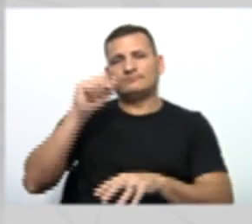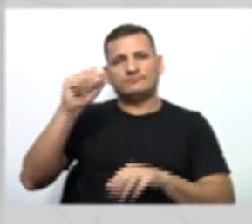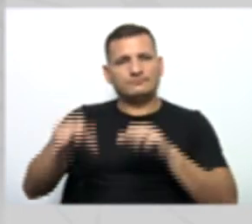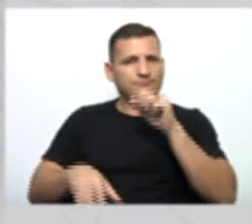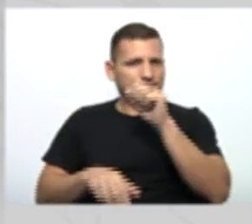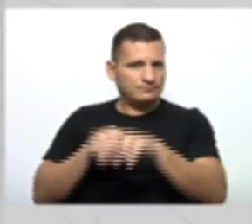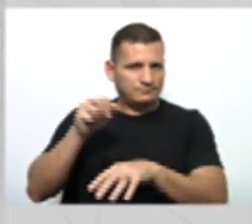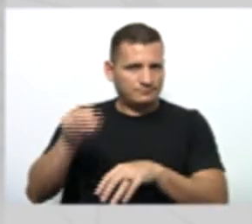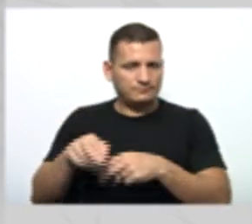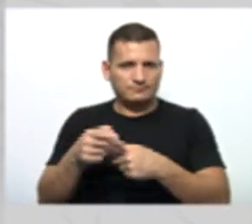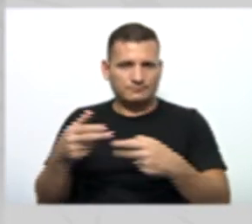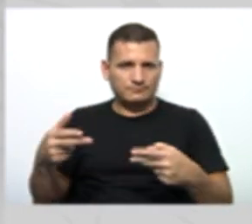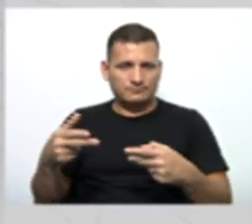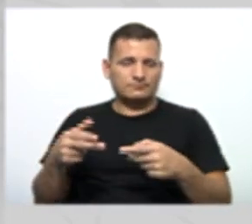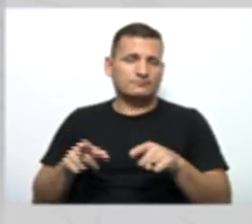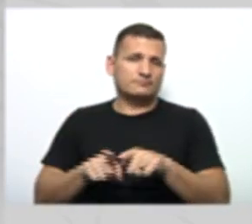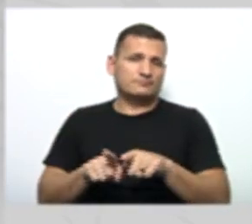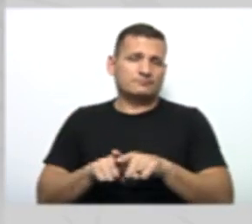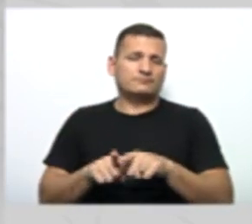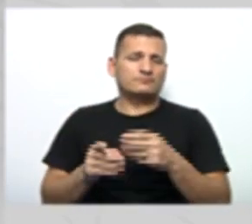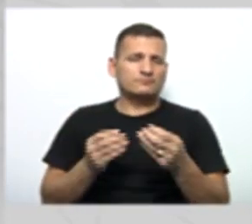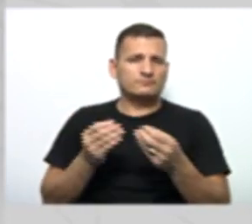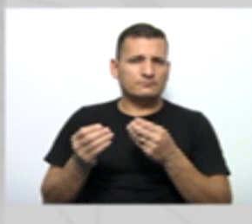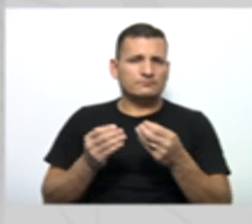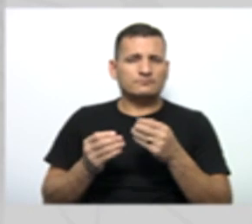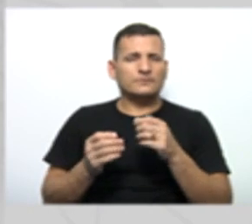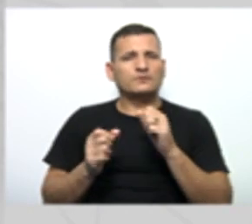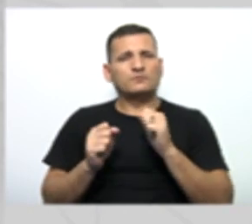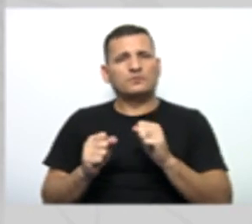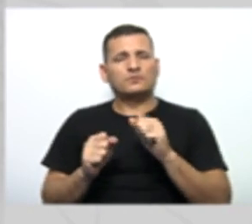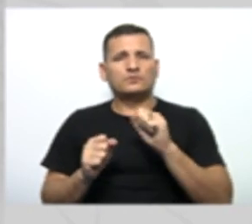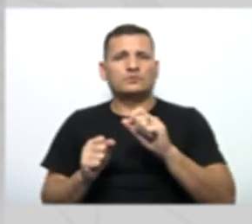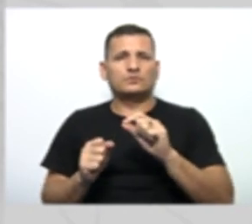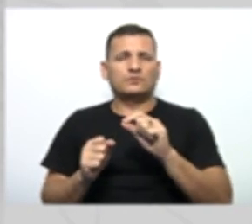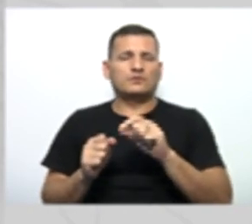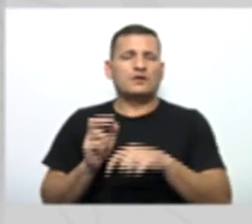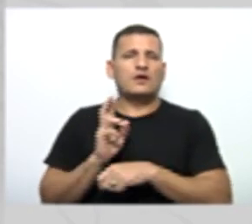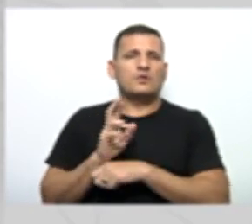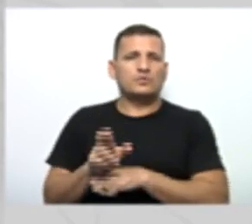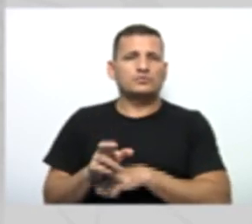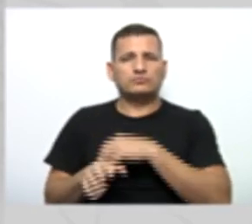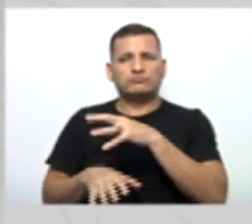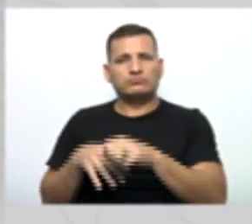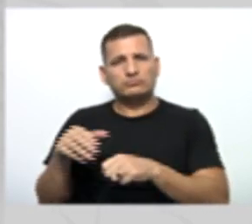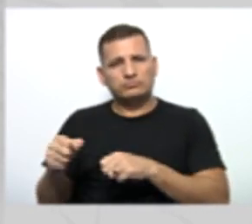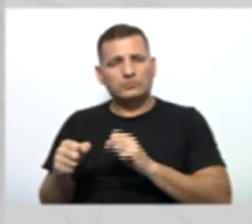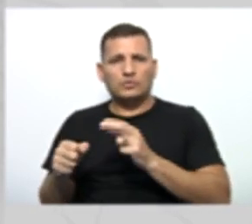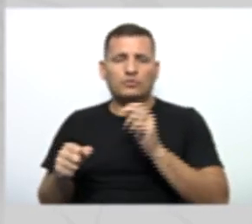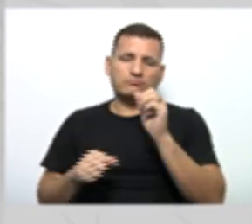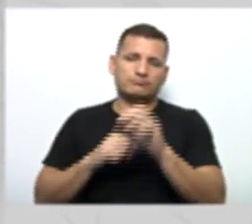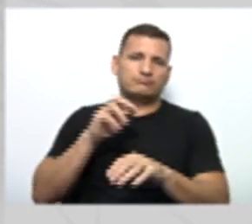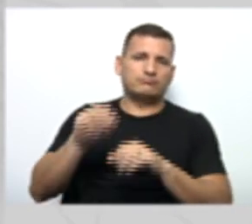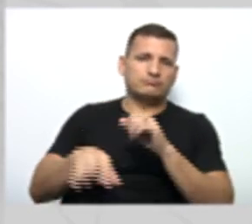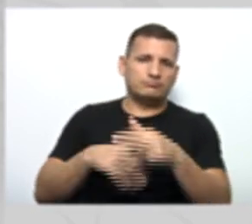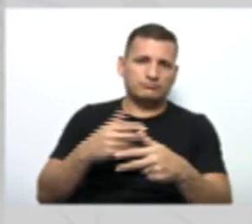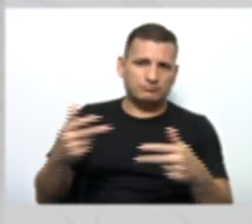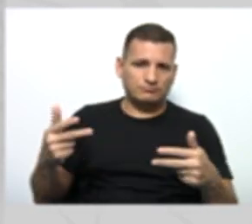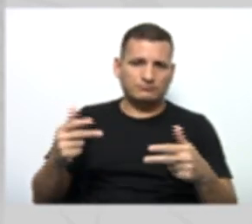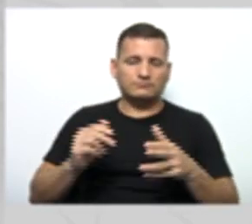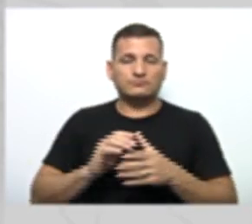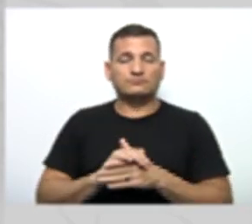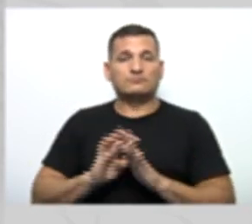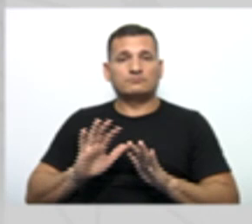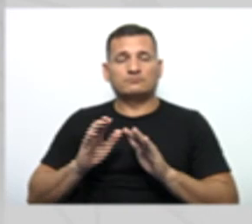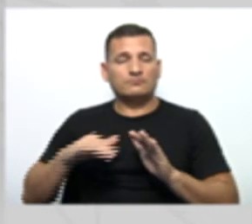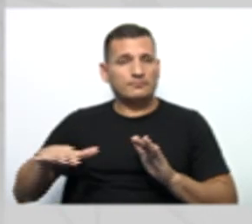e a forma que ele pode fazer essa retirada de recursos ou lançamento de dejetos. Mas o meio